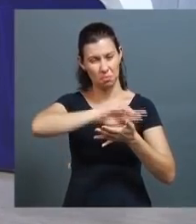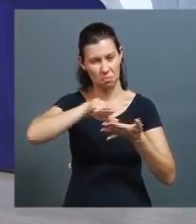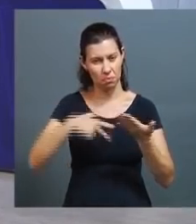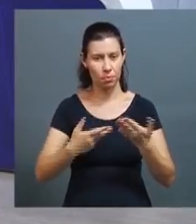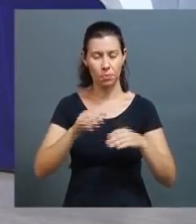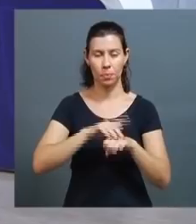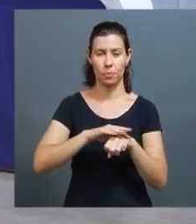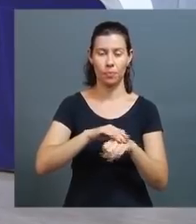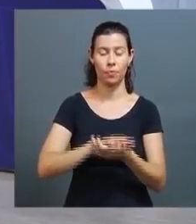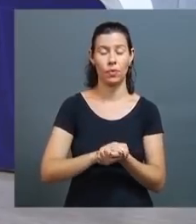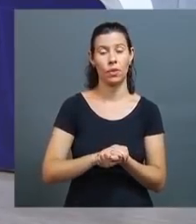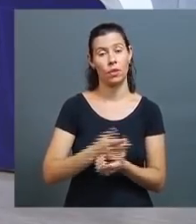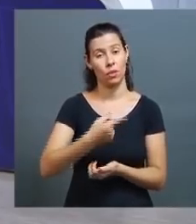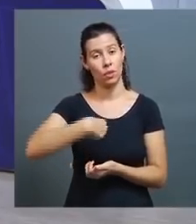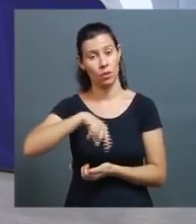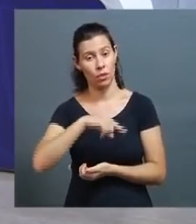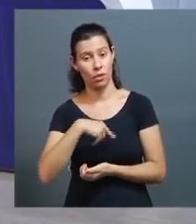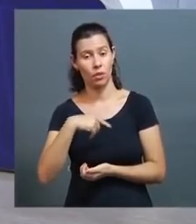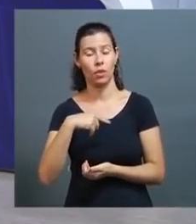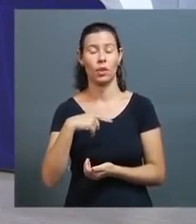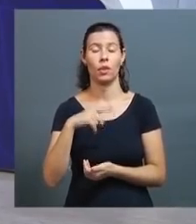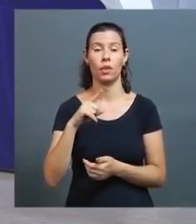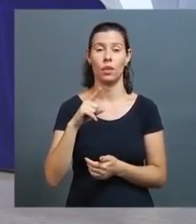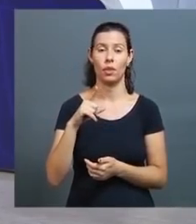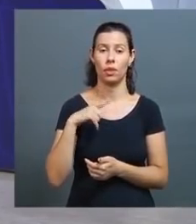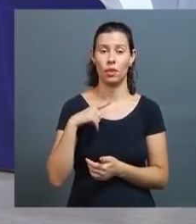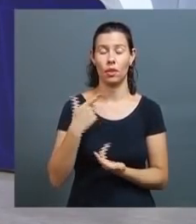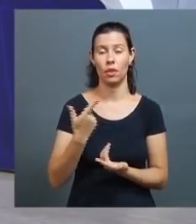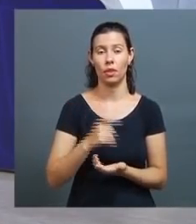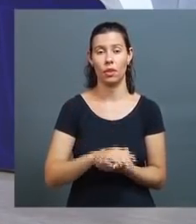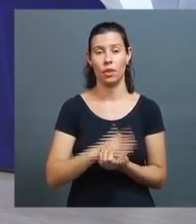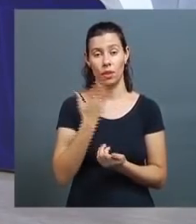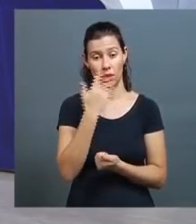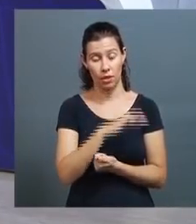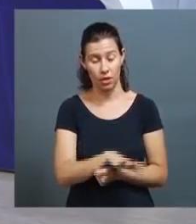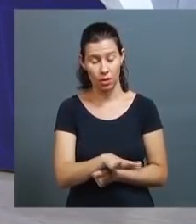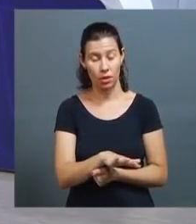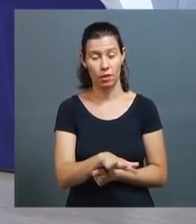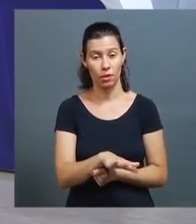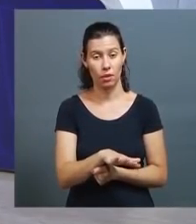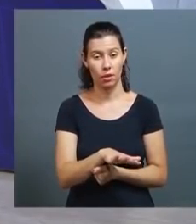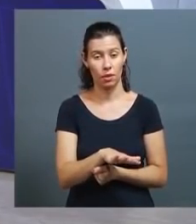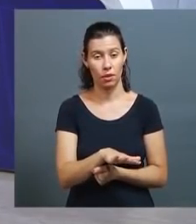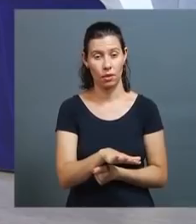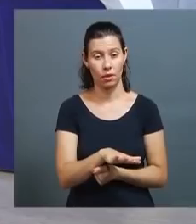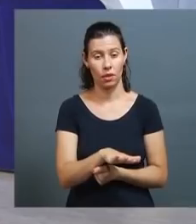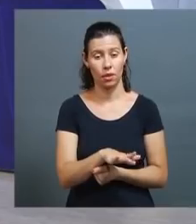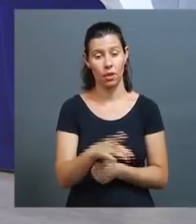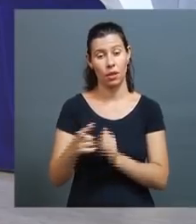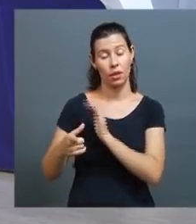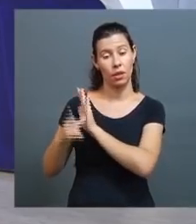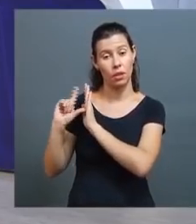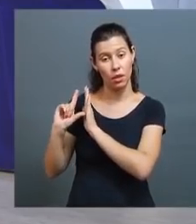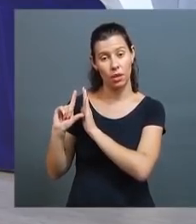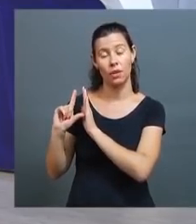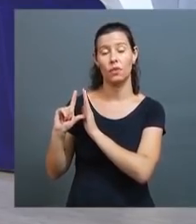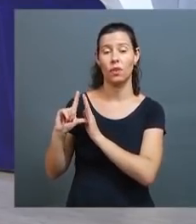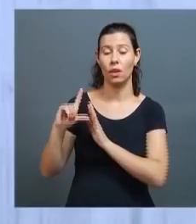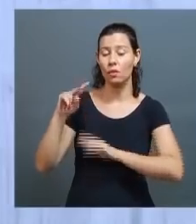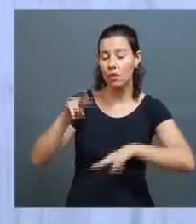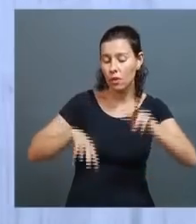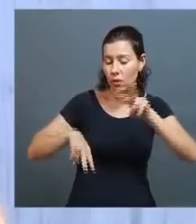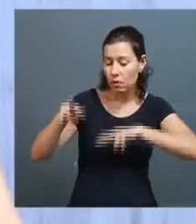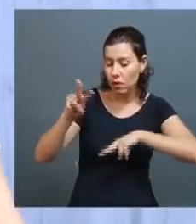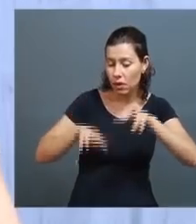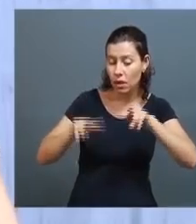No nosso serviço, nós acabamos já recebendo crianças que partiram, né, para uma triagem na atenção primária, em